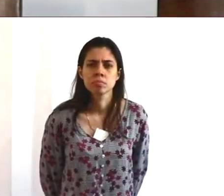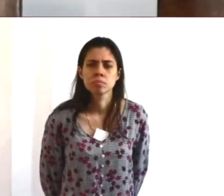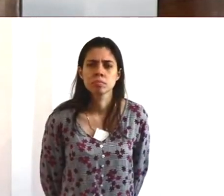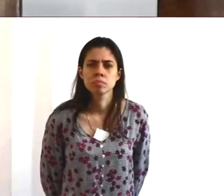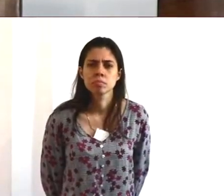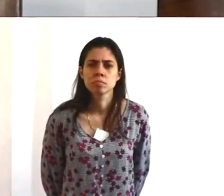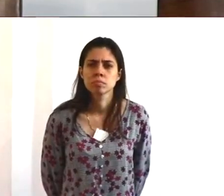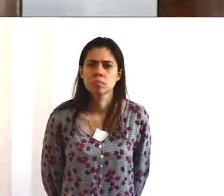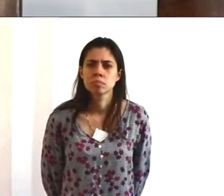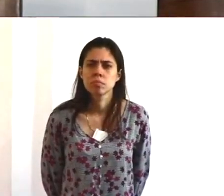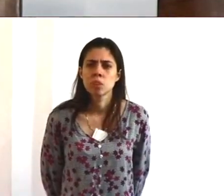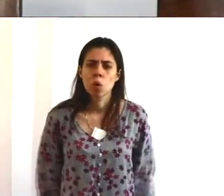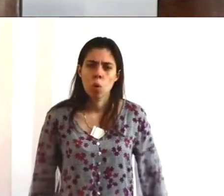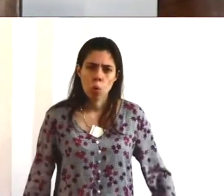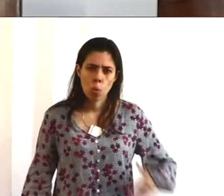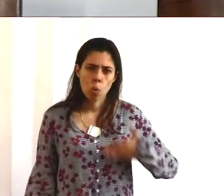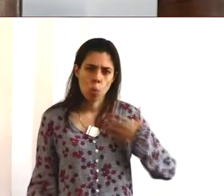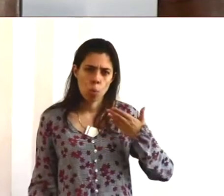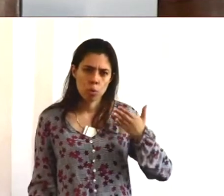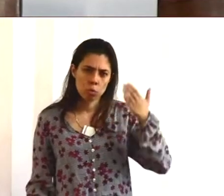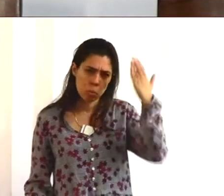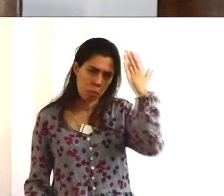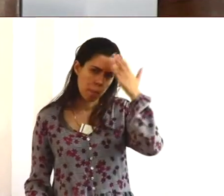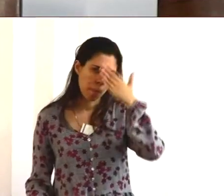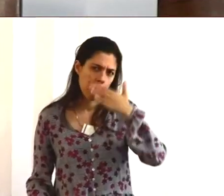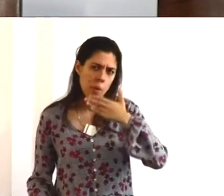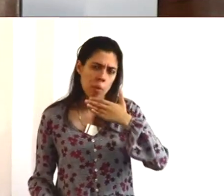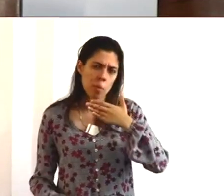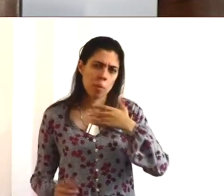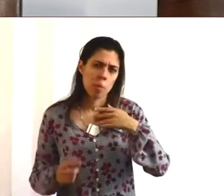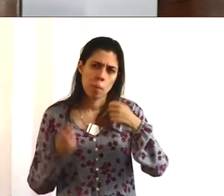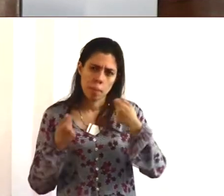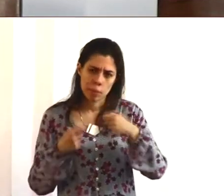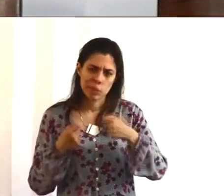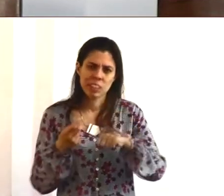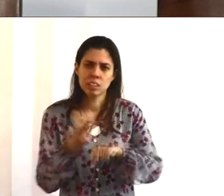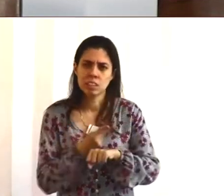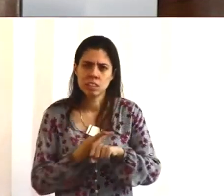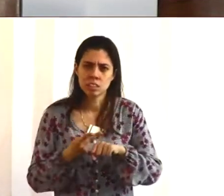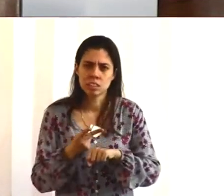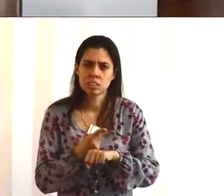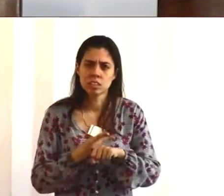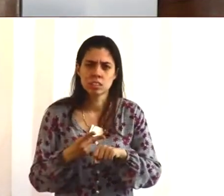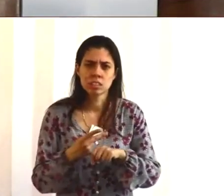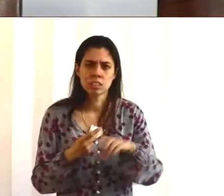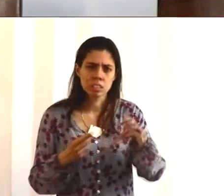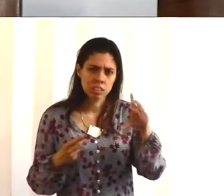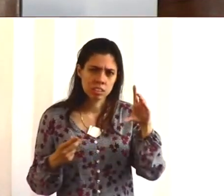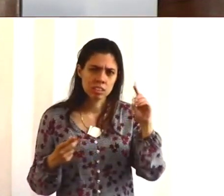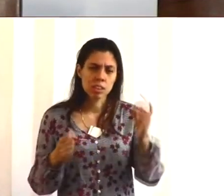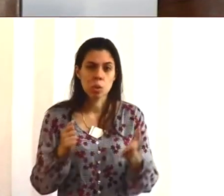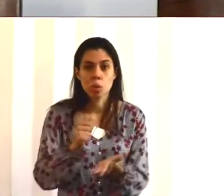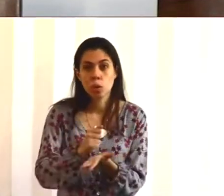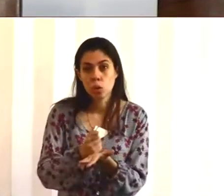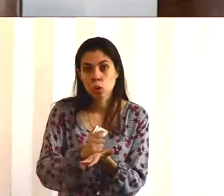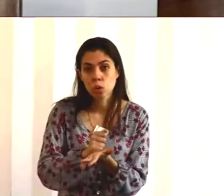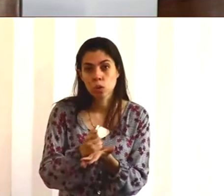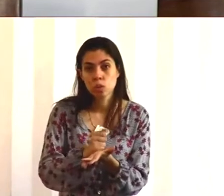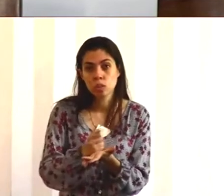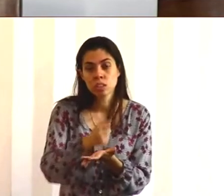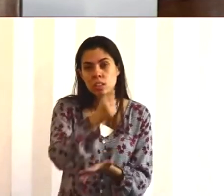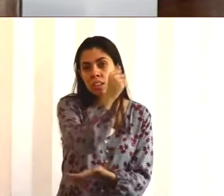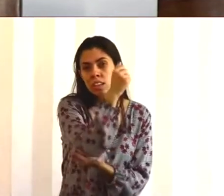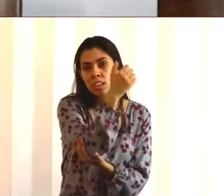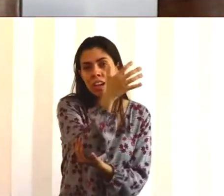tormenta eu preciso buscar o Deus que inclusive controla a natureza,